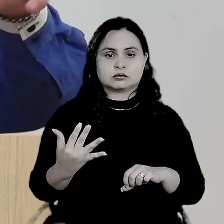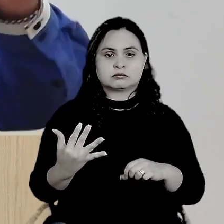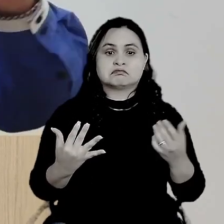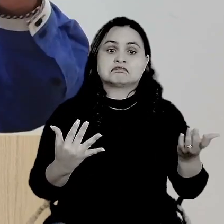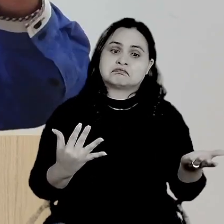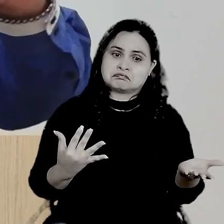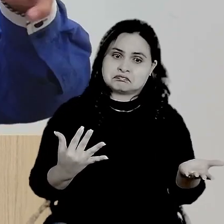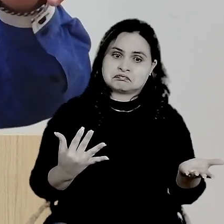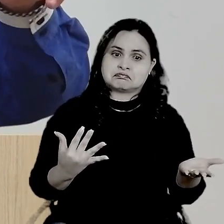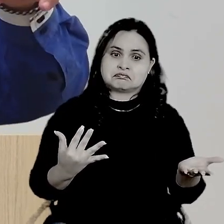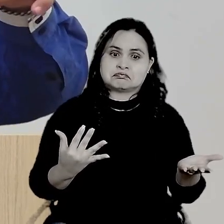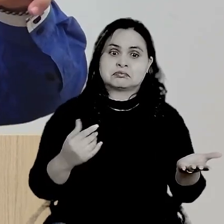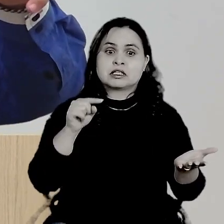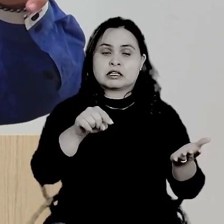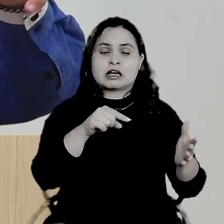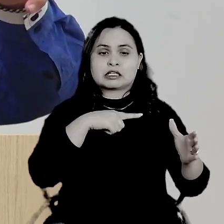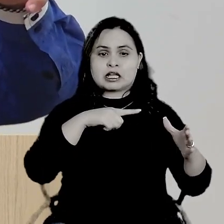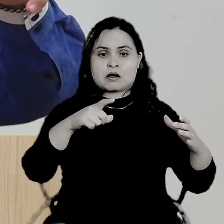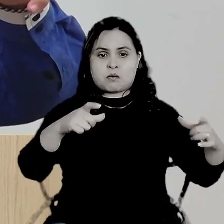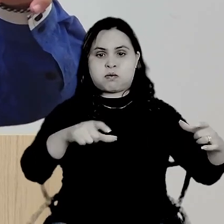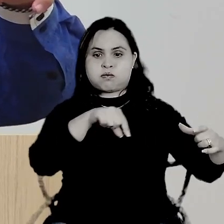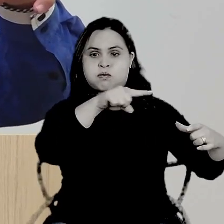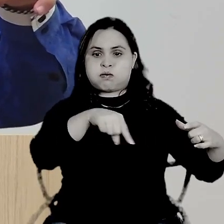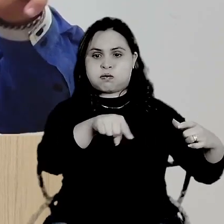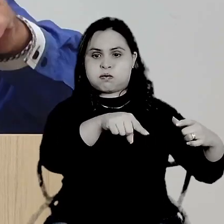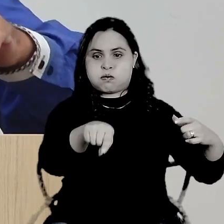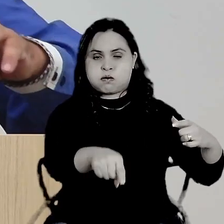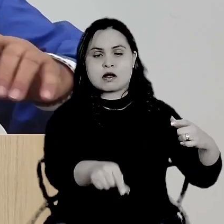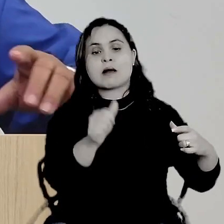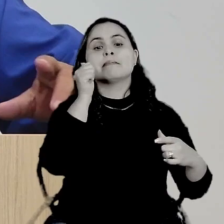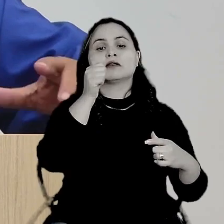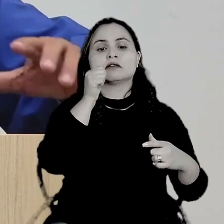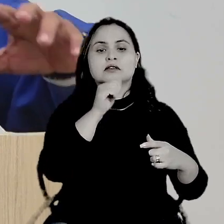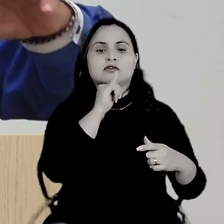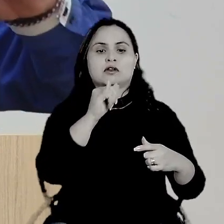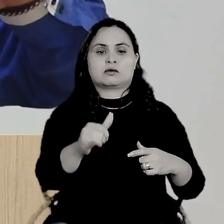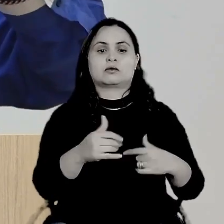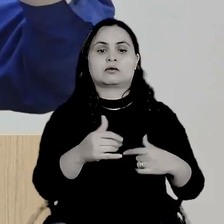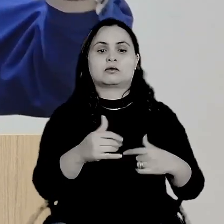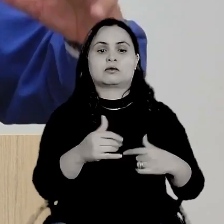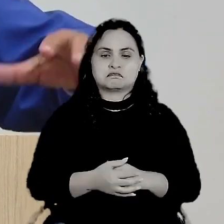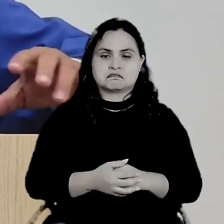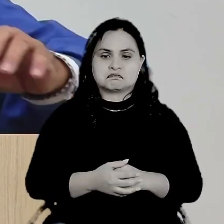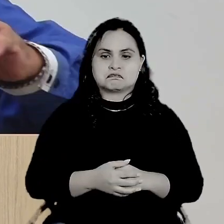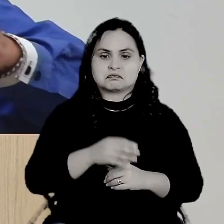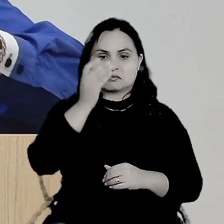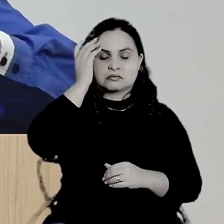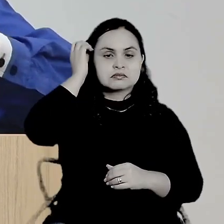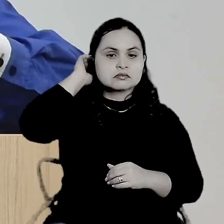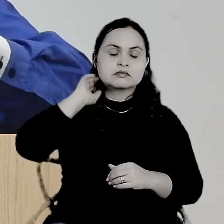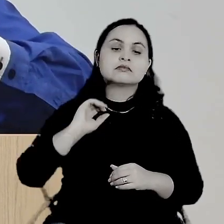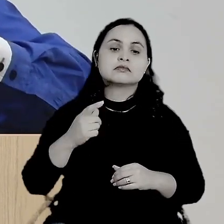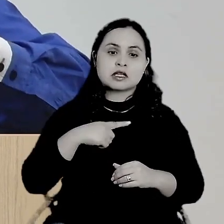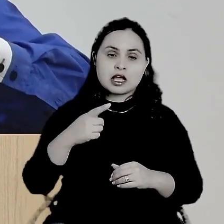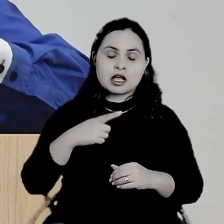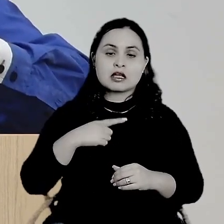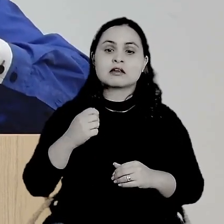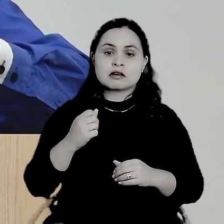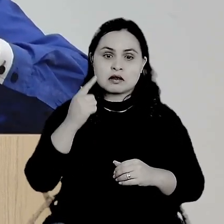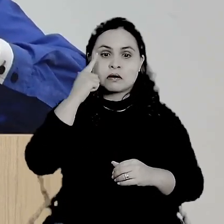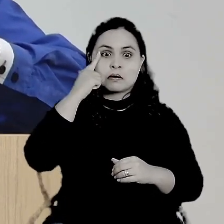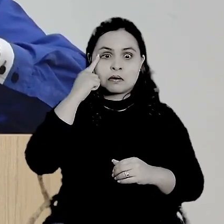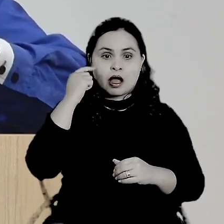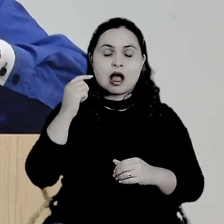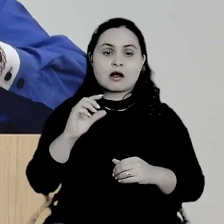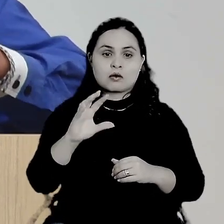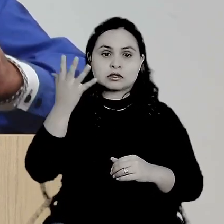A vazão do poço artesiano lá, que a menina falou lá. É uma vazão extraordinária, quase deu água potável,